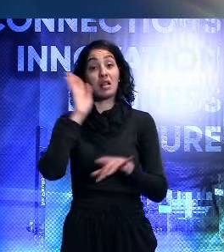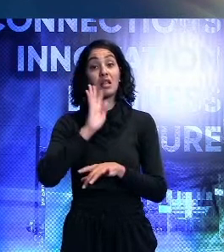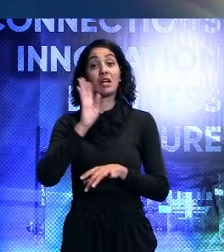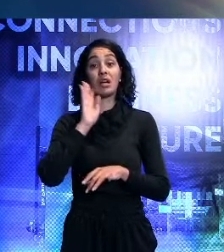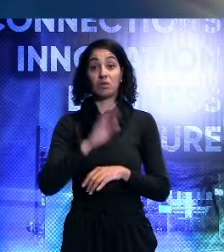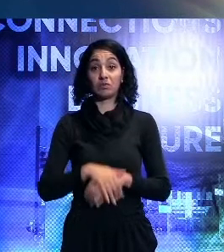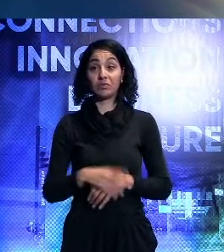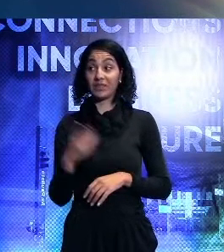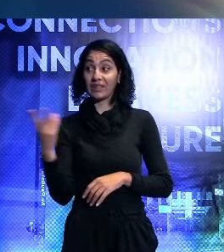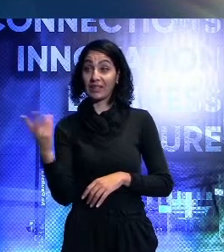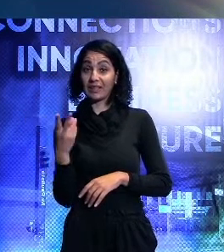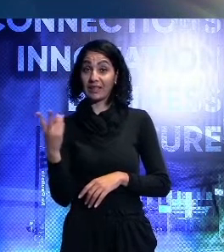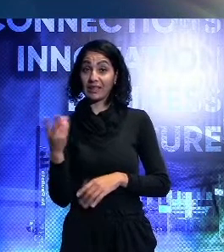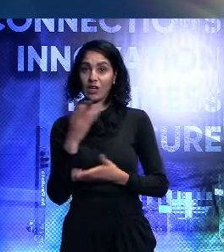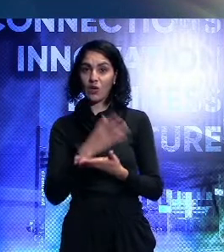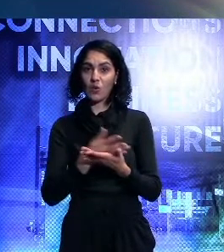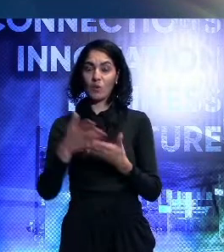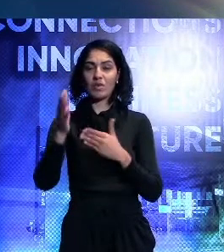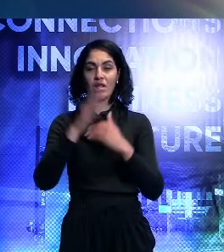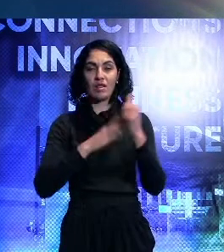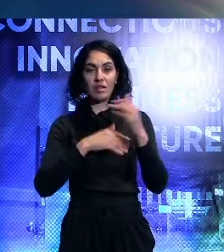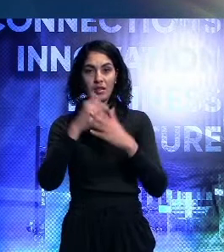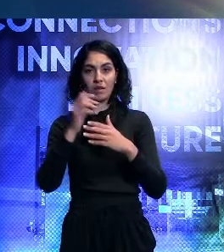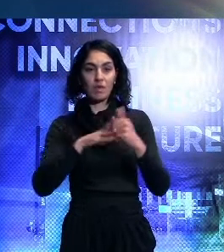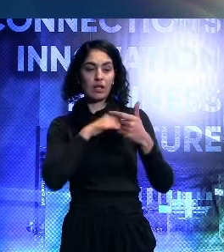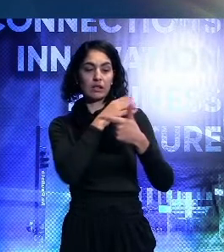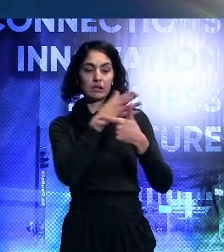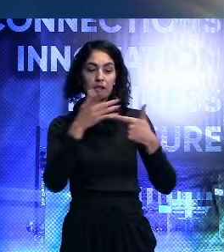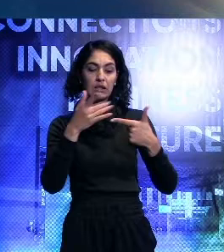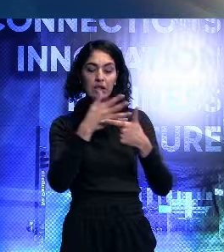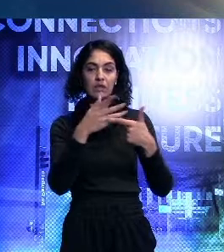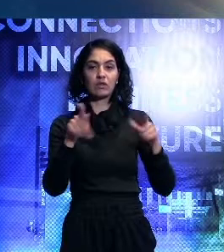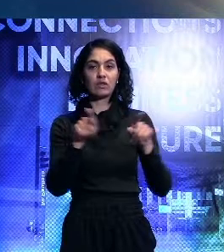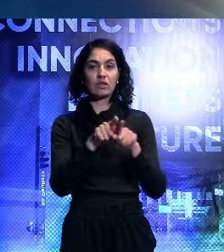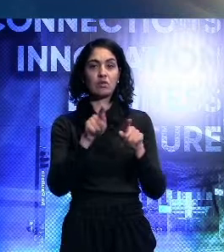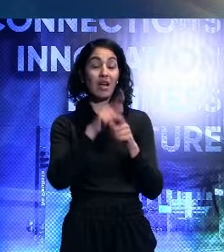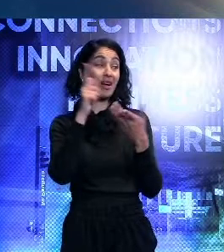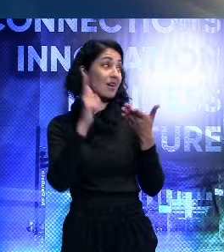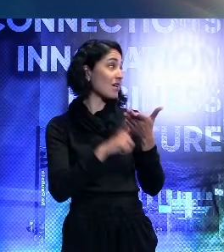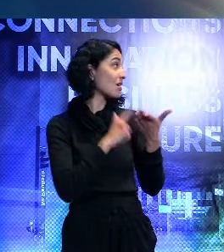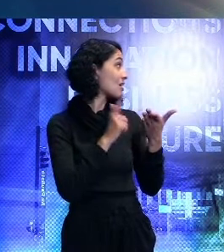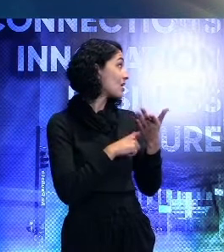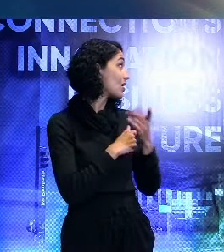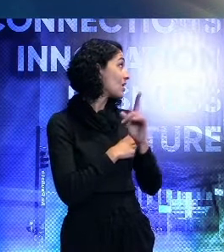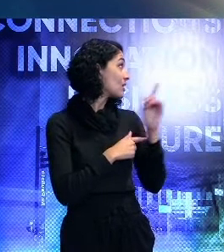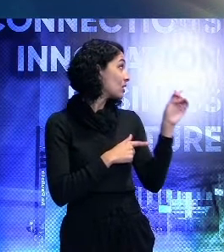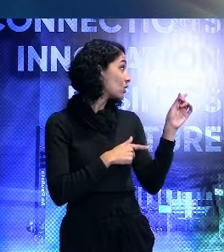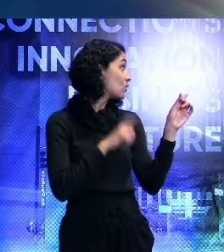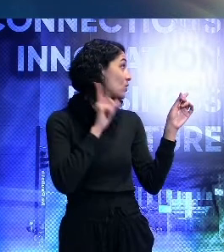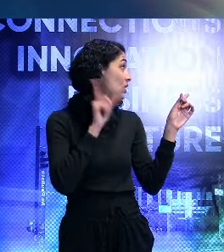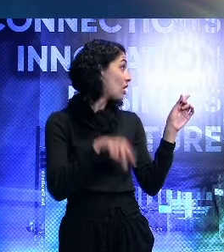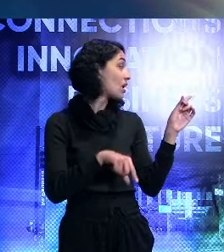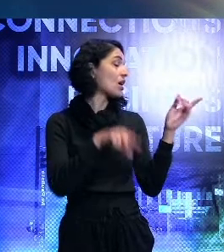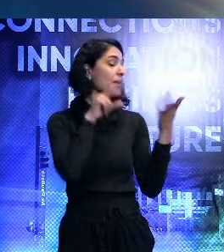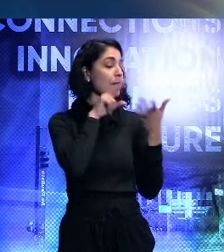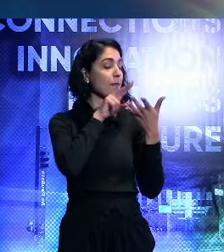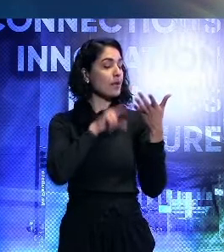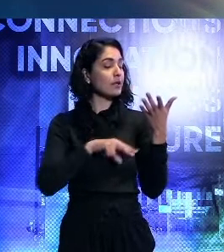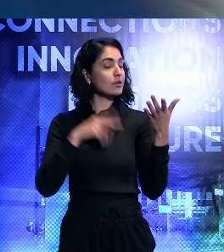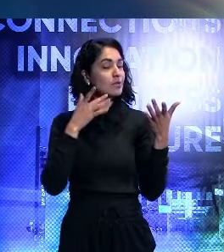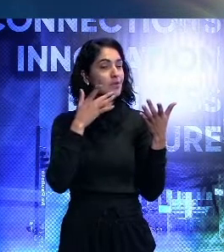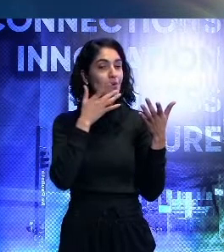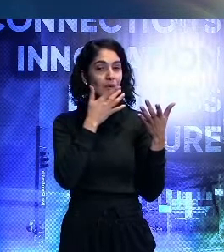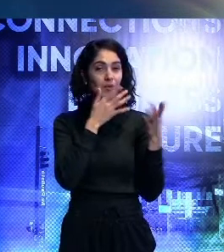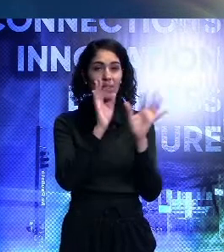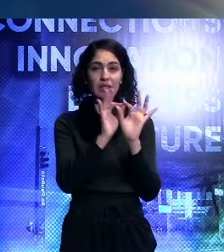elas começaram essa prática dentro do Netflix e esse livro, de verdade, é uma leitura gostosa,